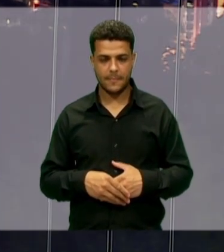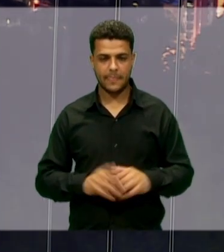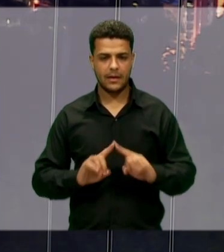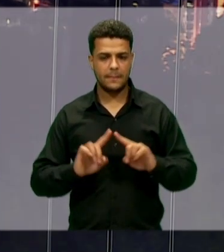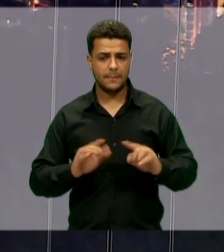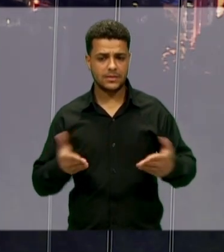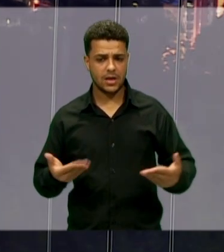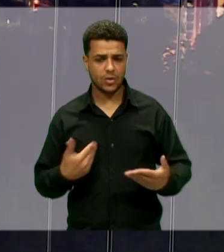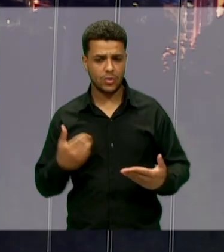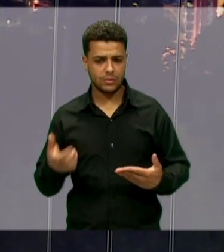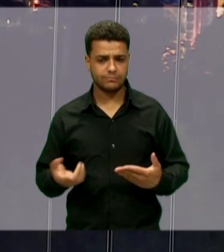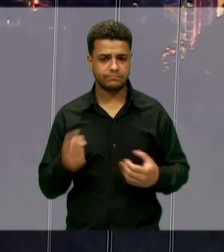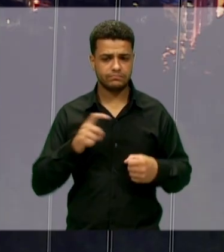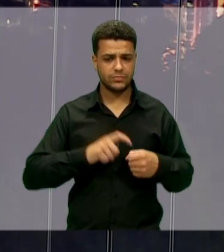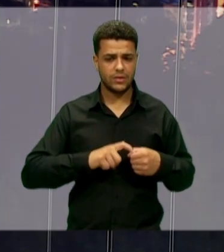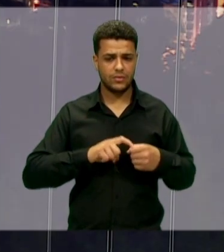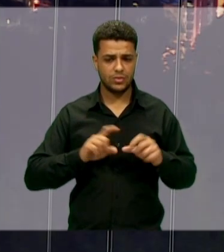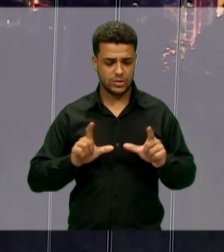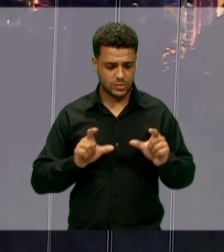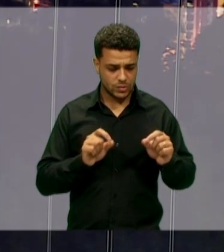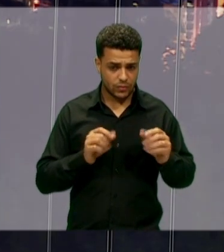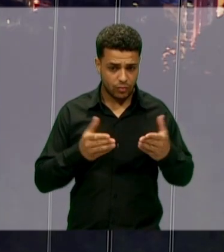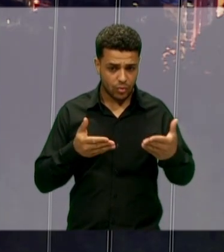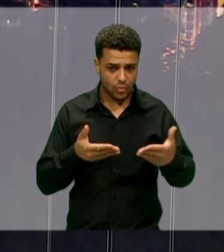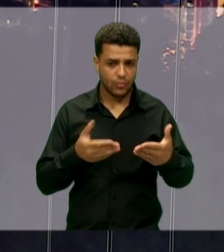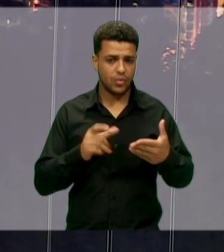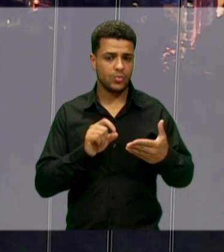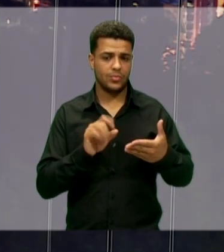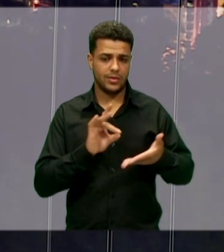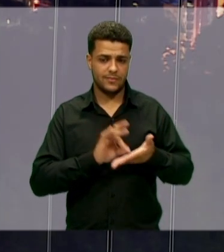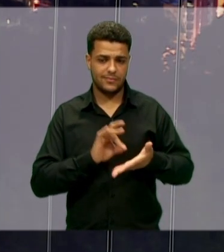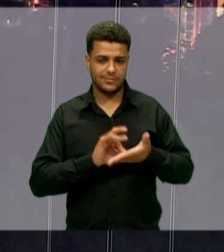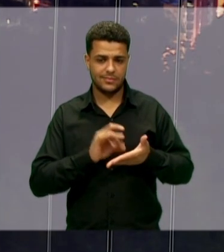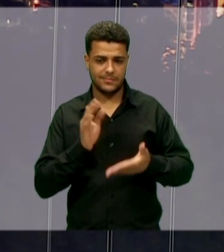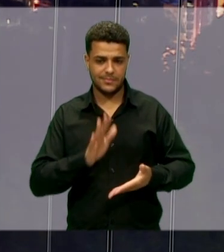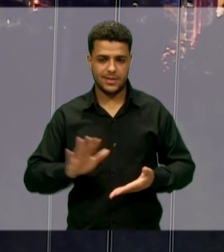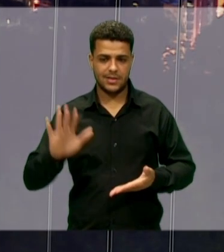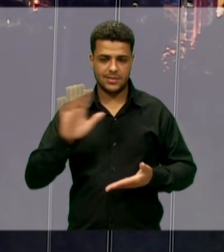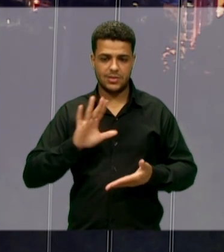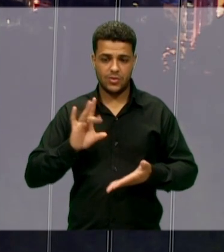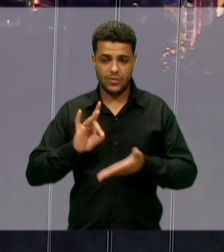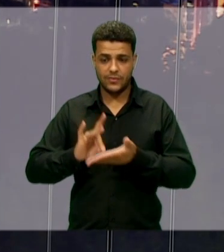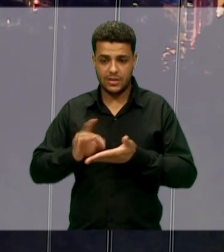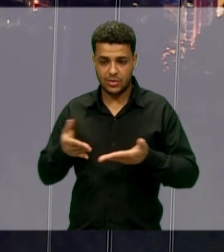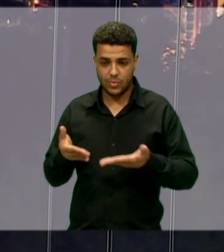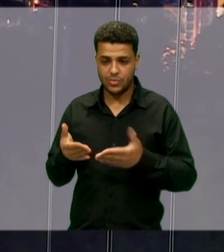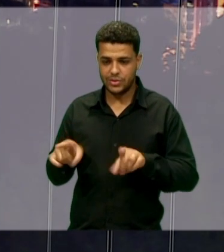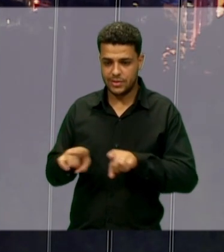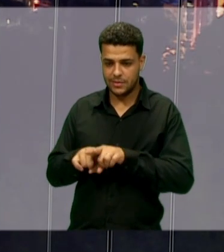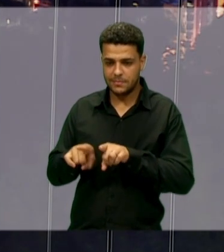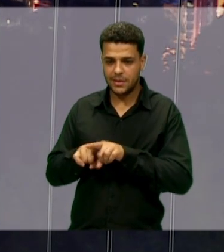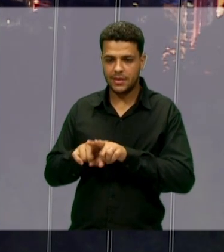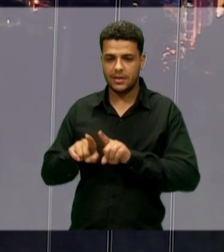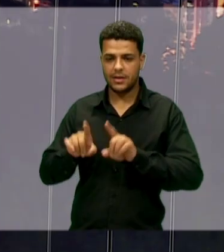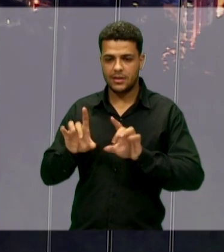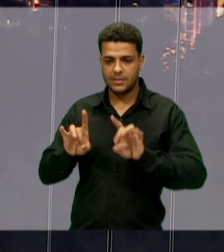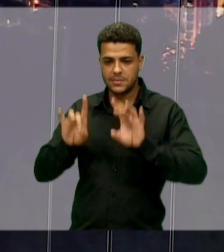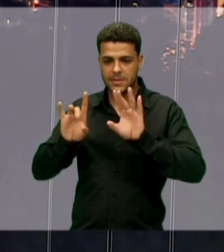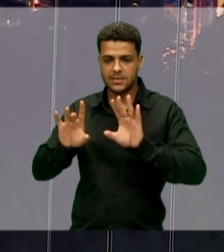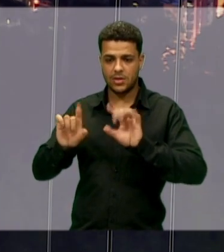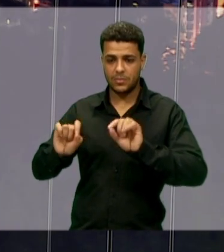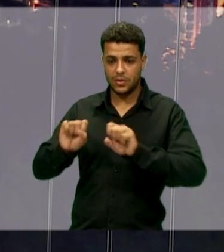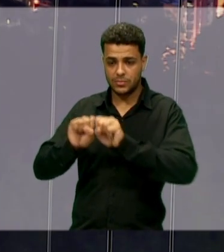Mas agora, voltando assim, um pouco mais especificamente à realidade brasileira e à realidade principalmente do